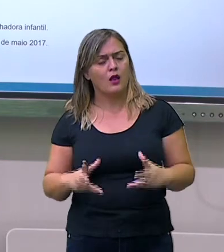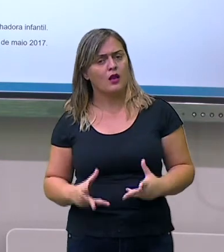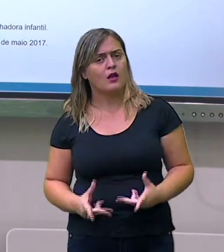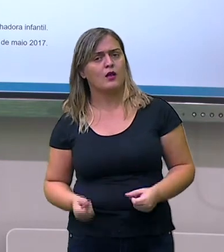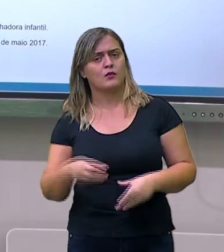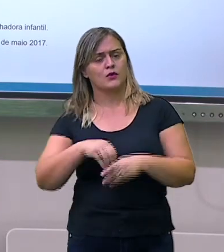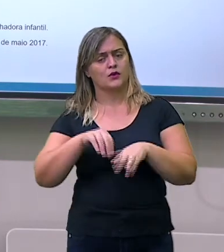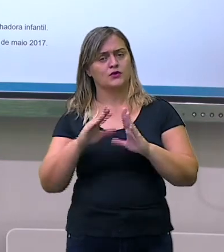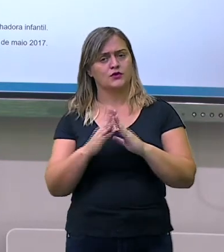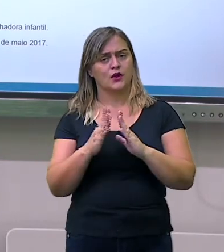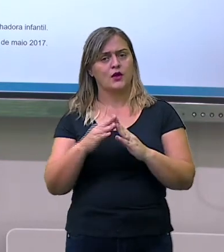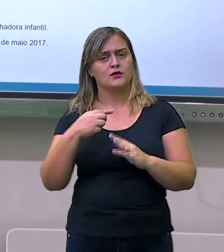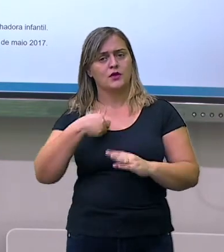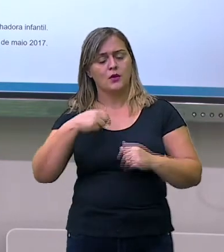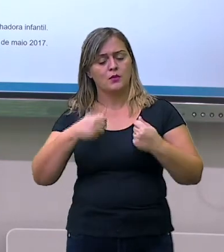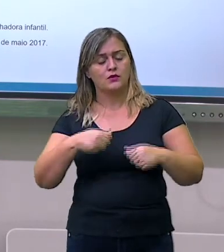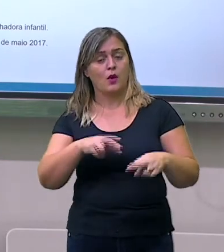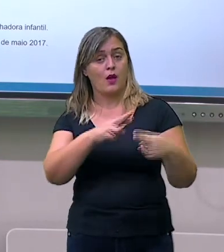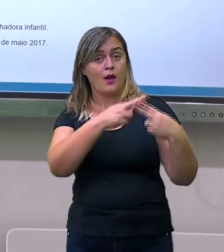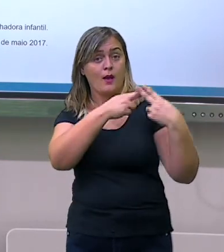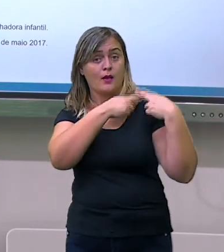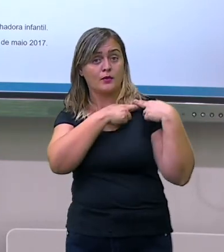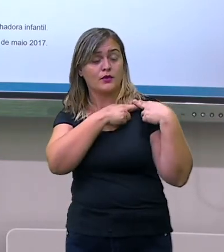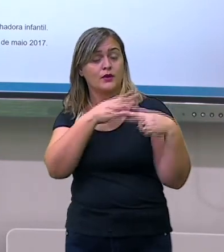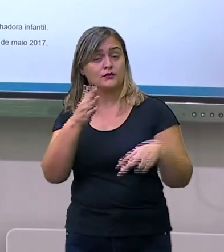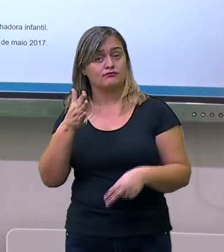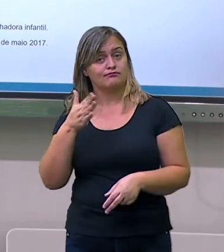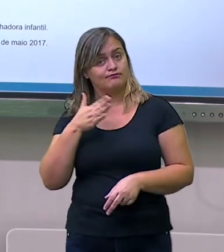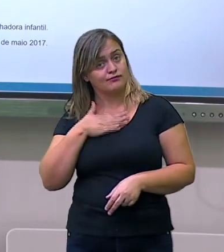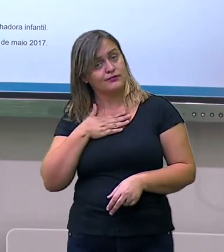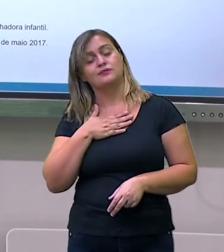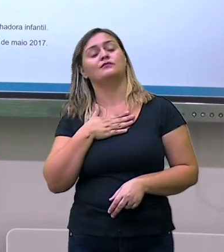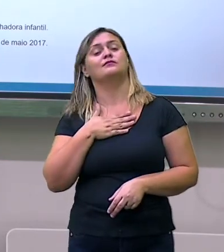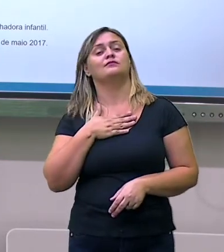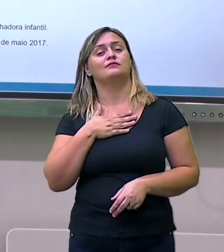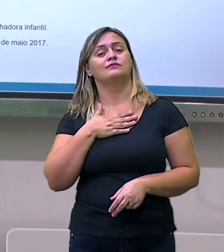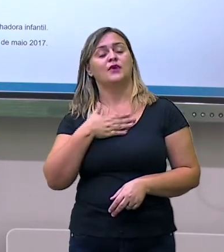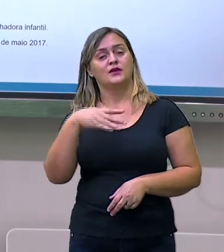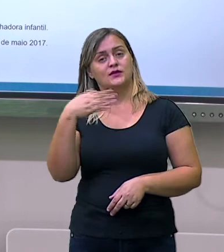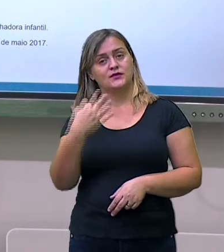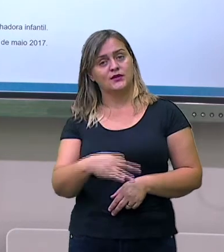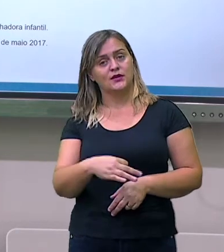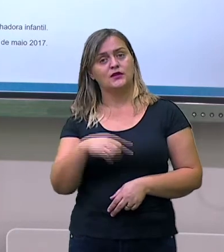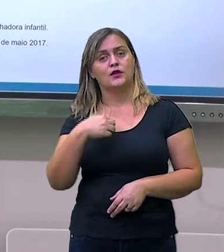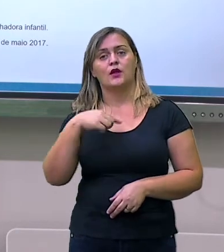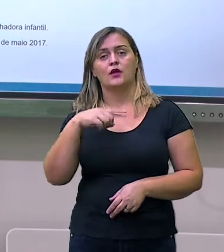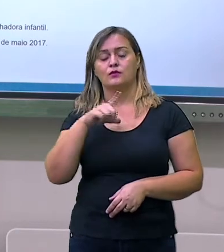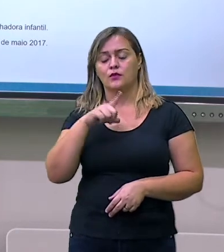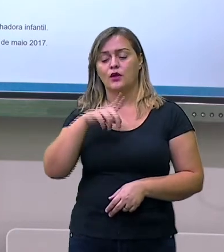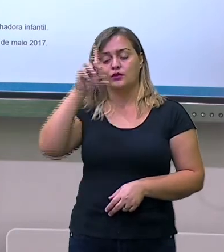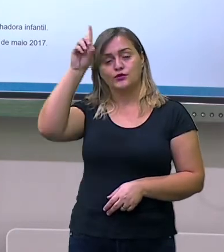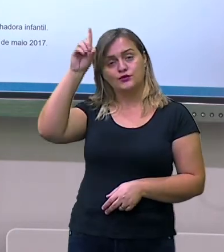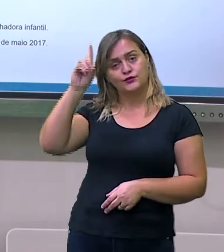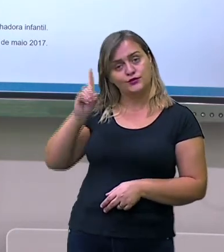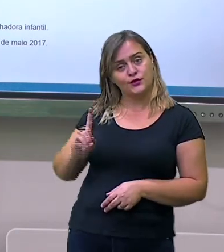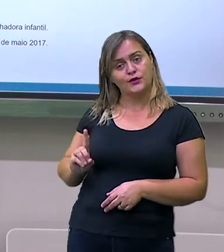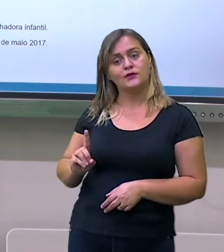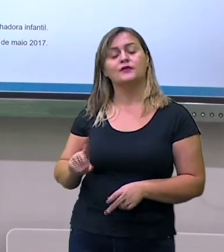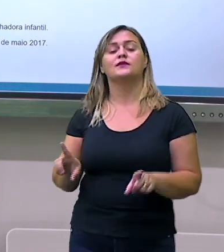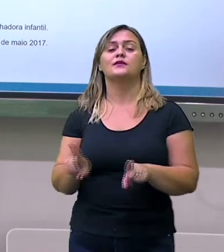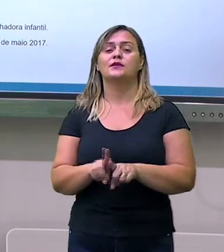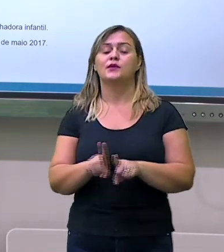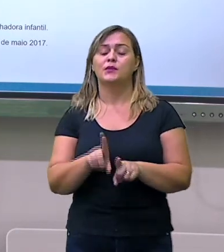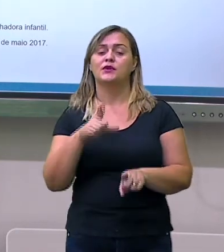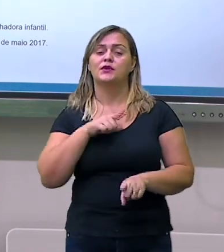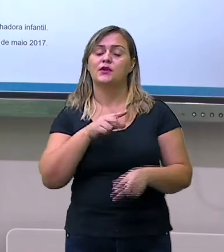vasilha. Então, nós temos os direitos, eu tenho o direito de ser criança, eu tenho o direito de ser cidadão, mas eu também tenho o meu